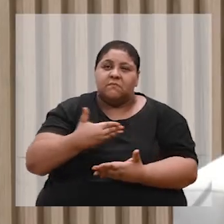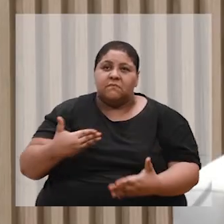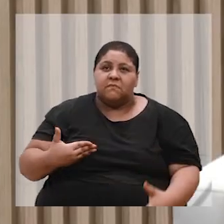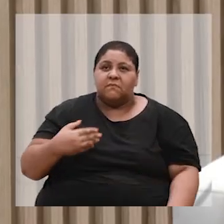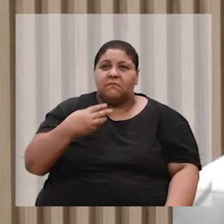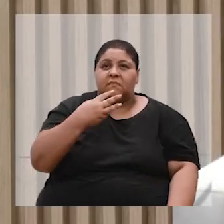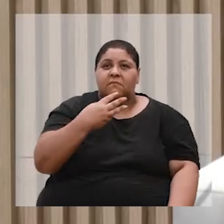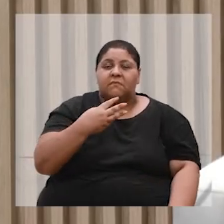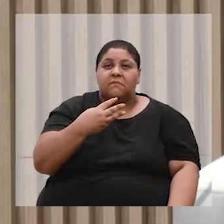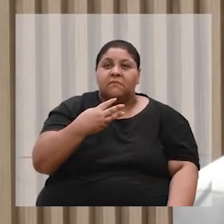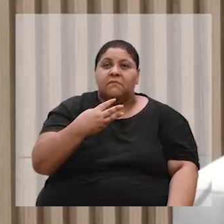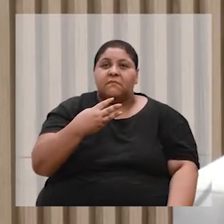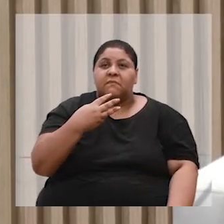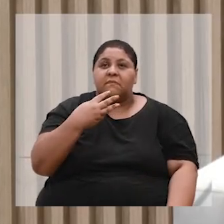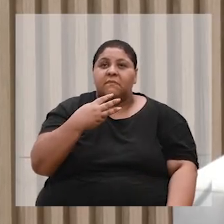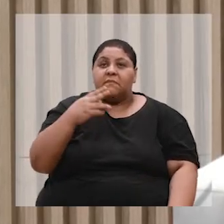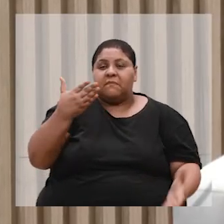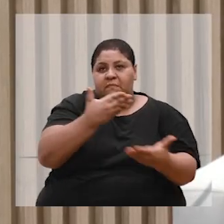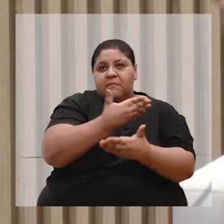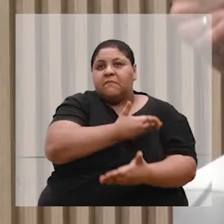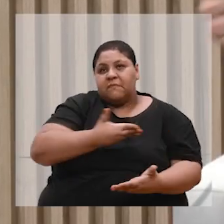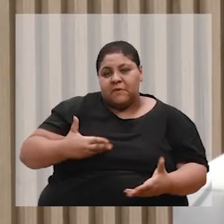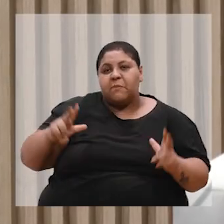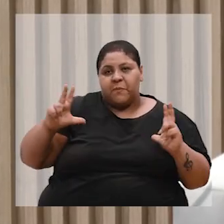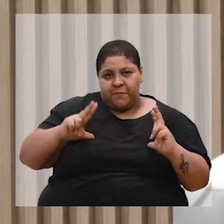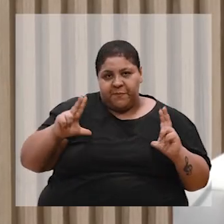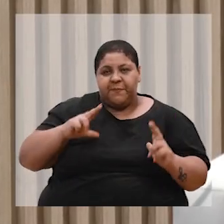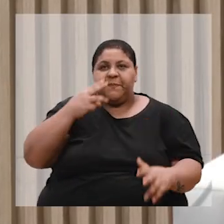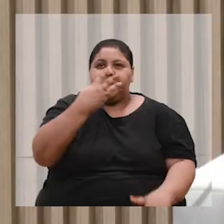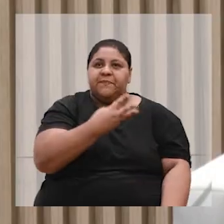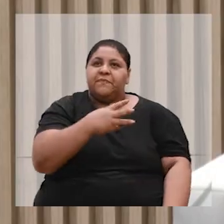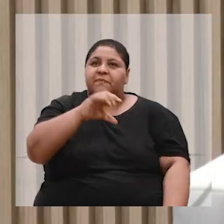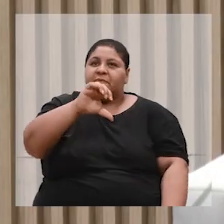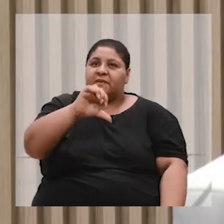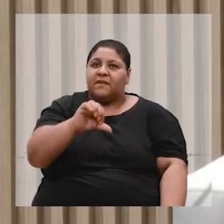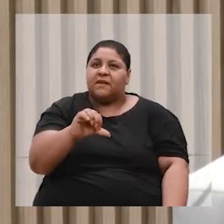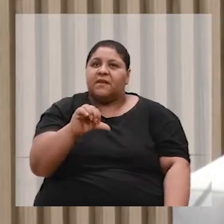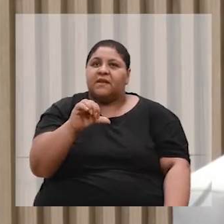são 390, e privadas, escolas públicas e privadas, são